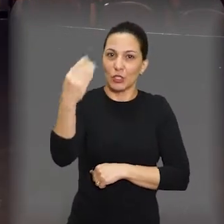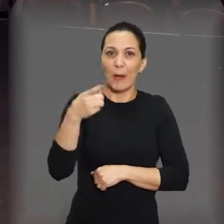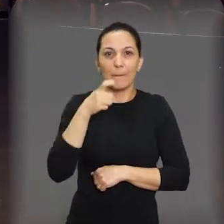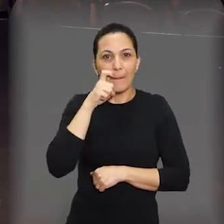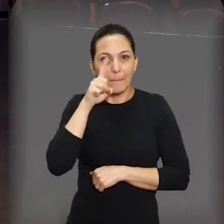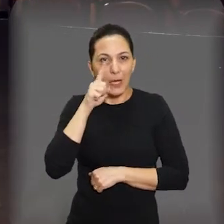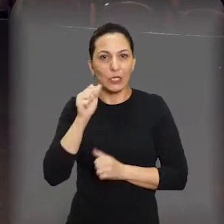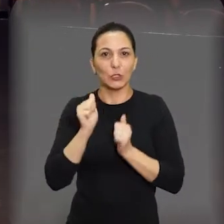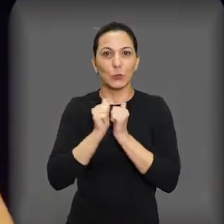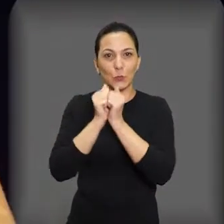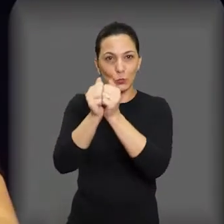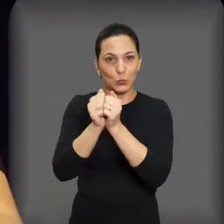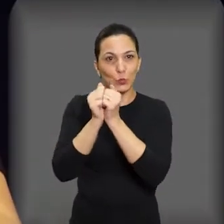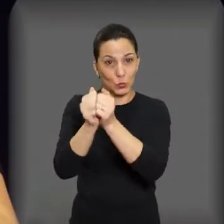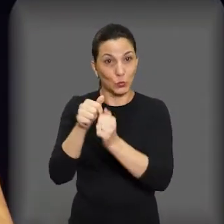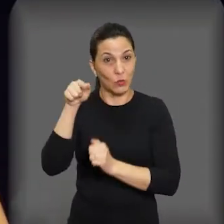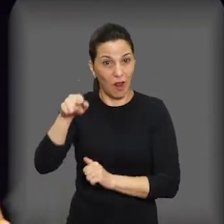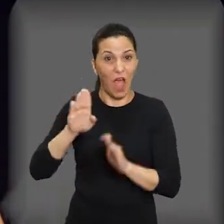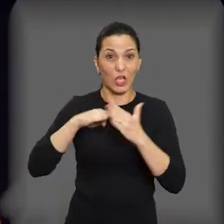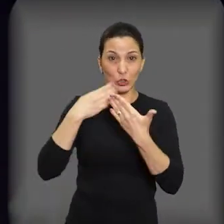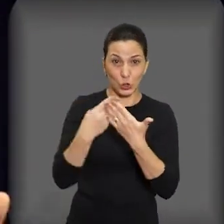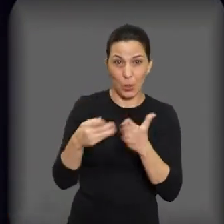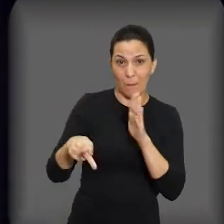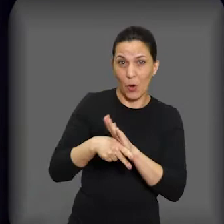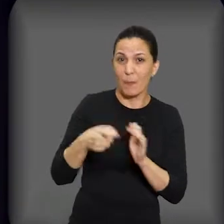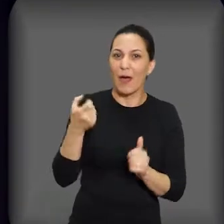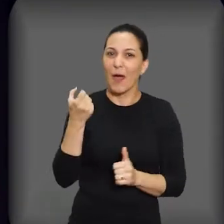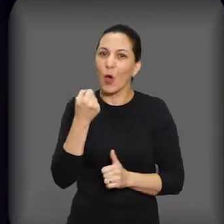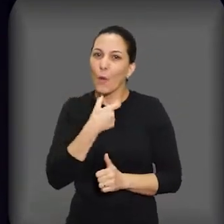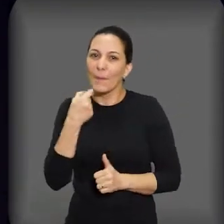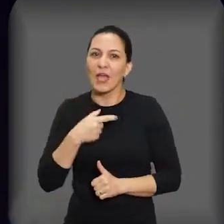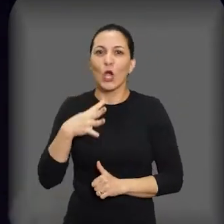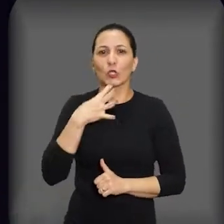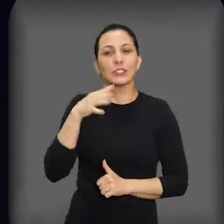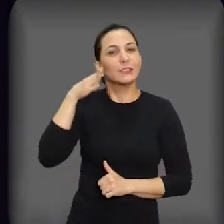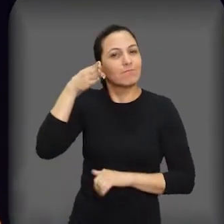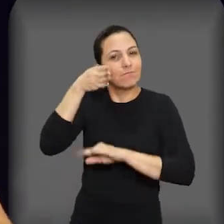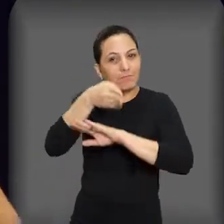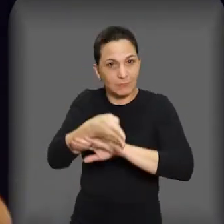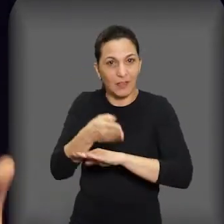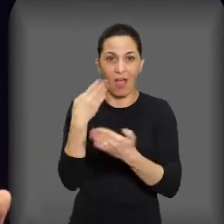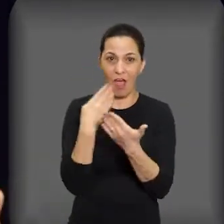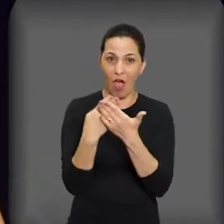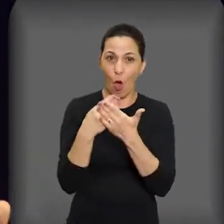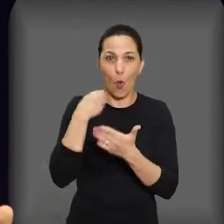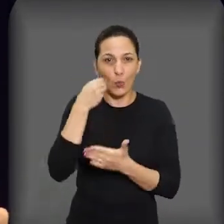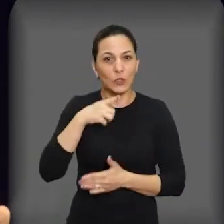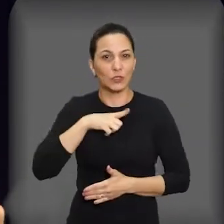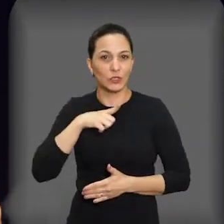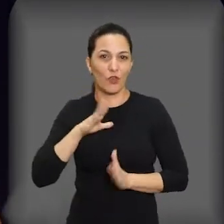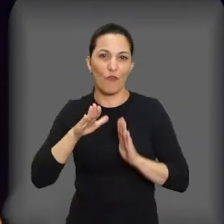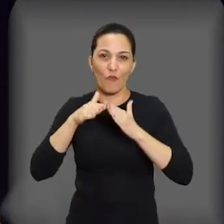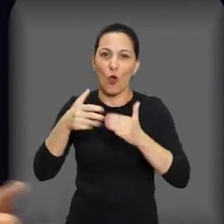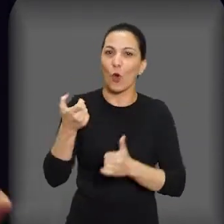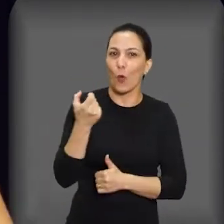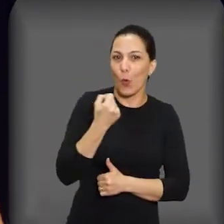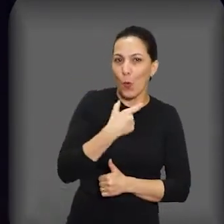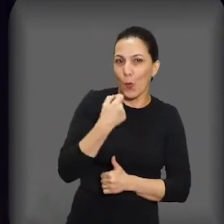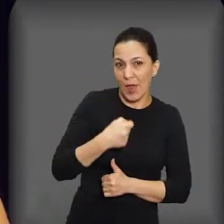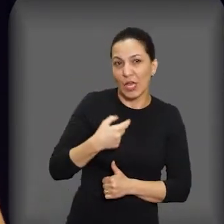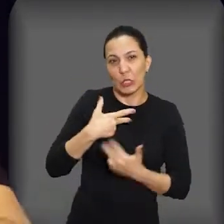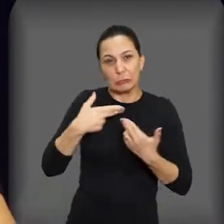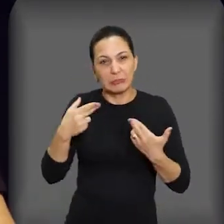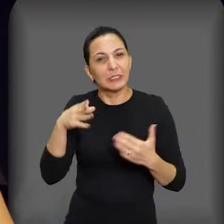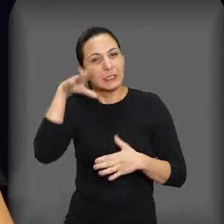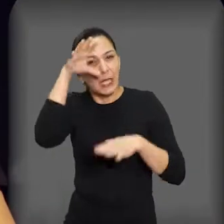pais, e tive contato com a comédia, uma escola de comédia na França, e lá eu tive a